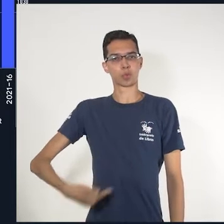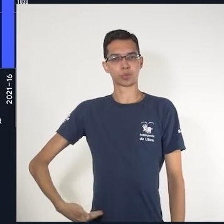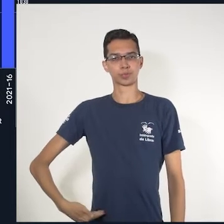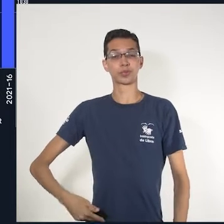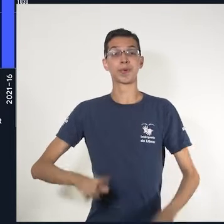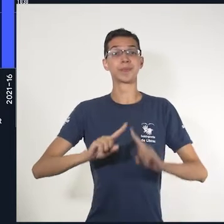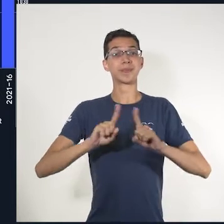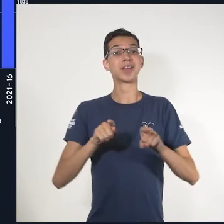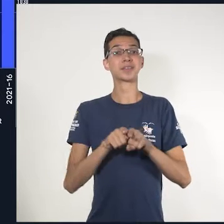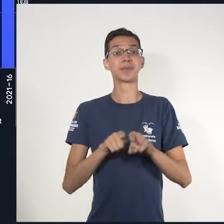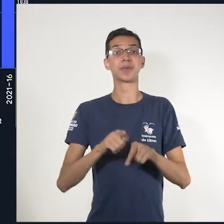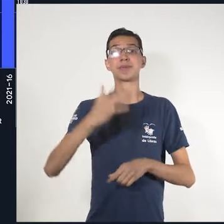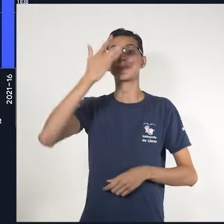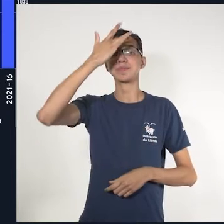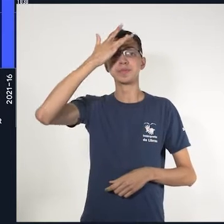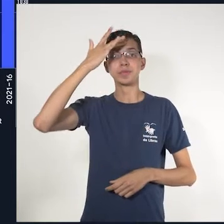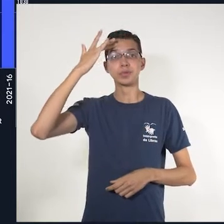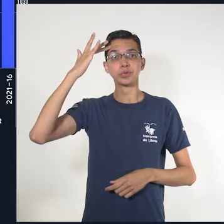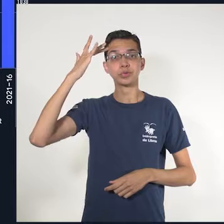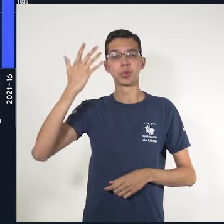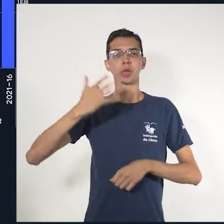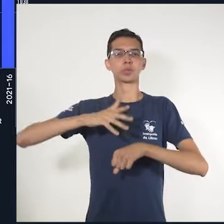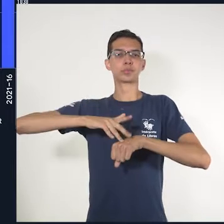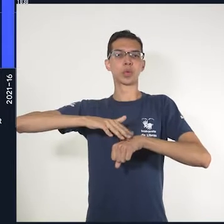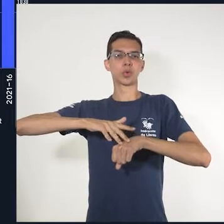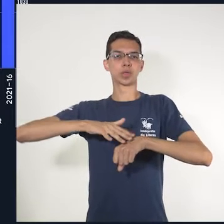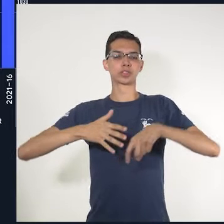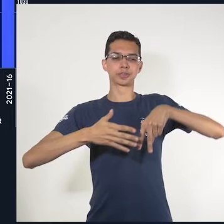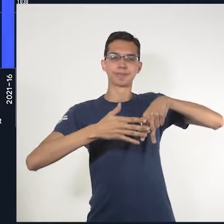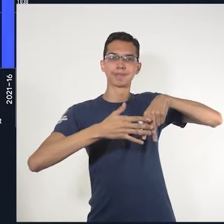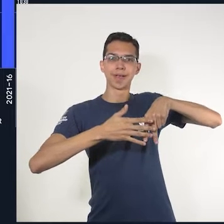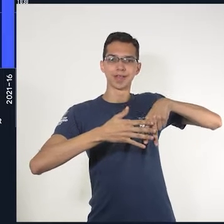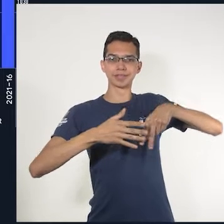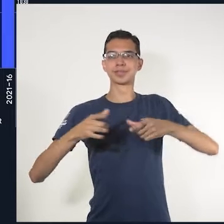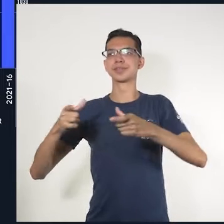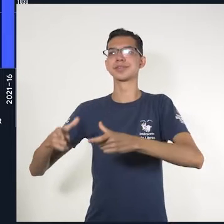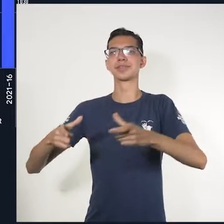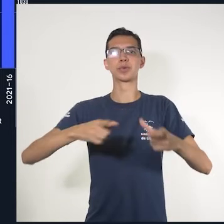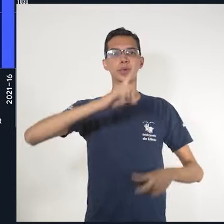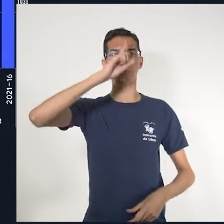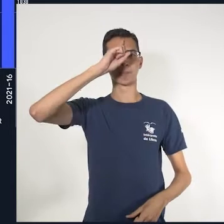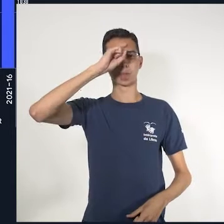da rede privada, o que foi algo inédito na história de São Paulo, prefeito.